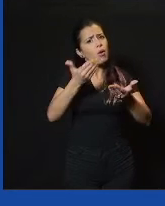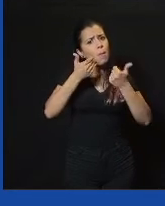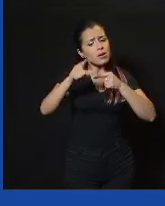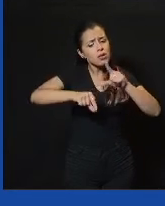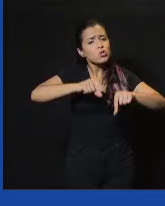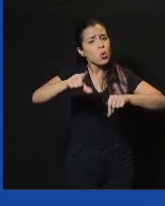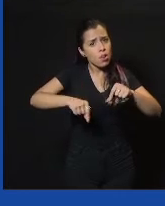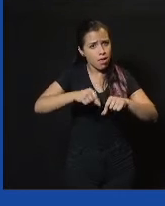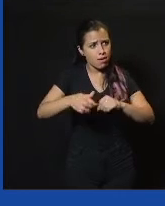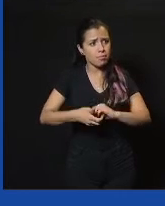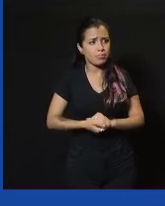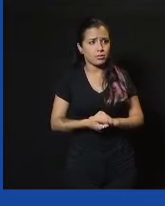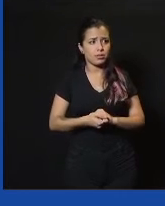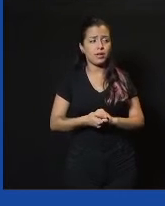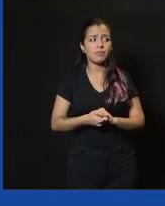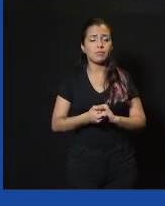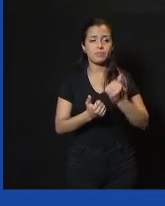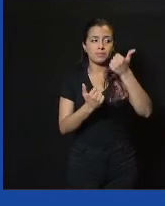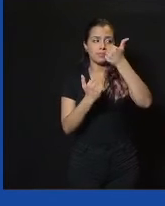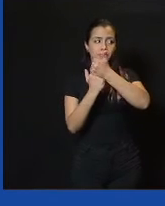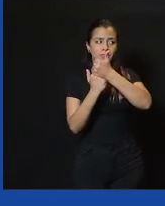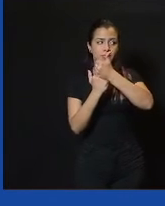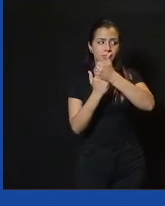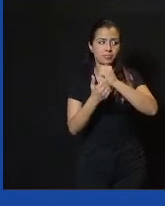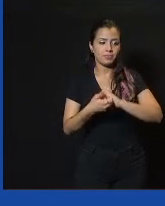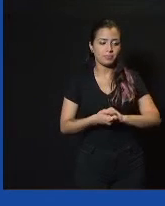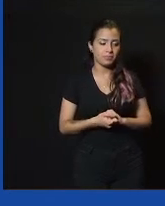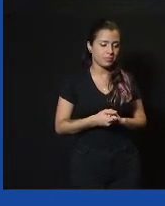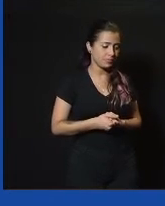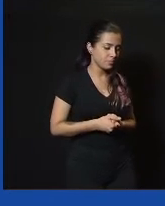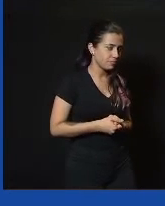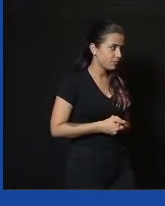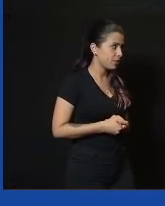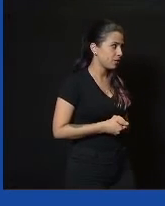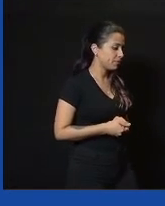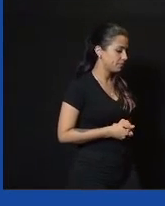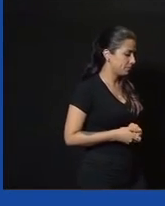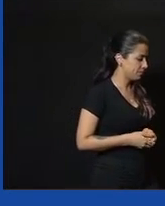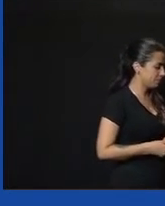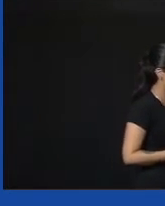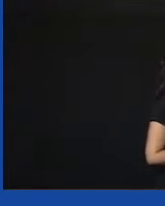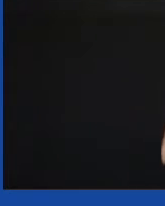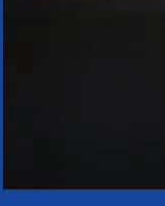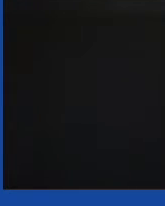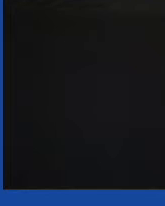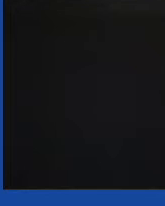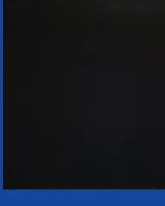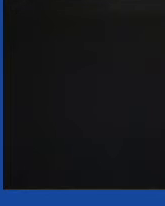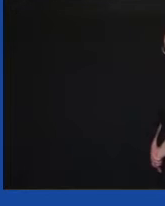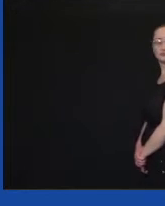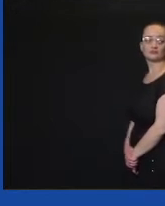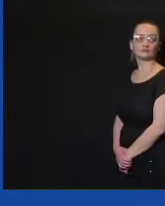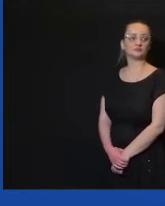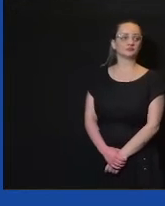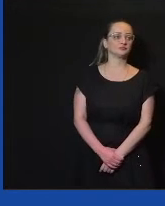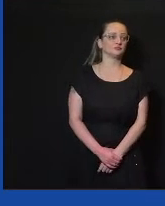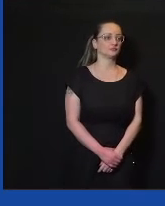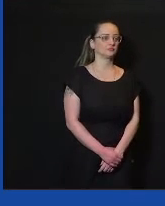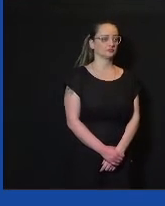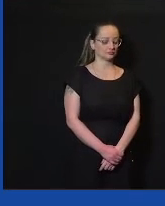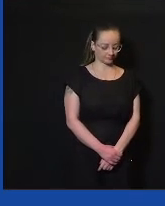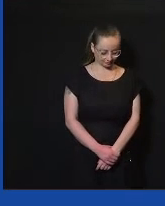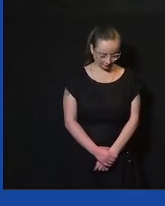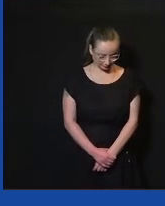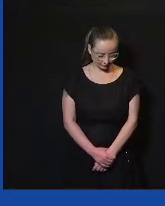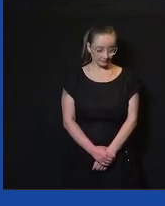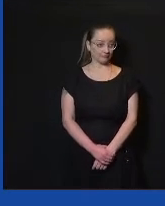vai. Não, só para concluir. Isso tá muito claro, entendeu? E chega, todos os dias